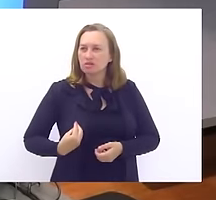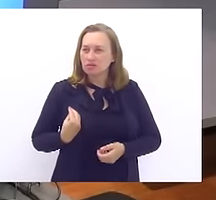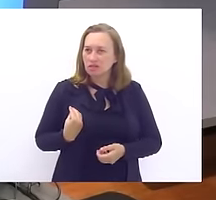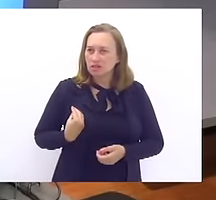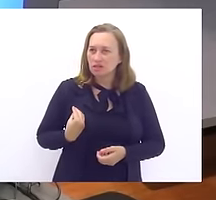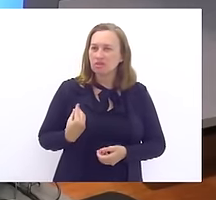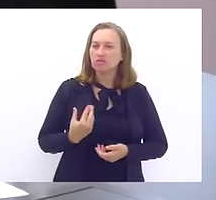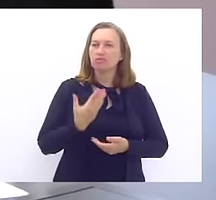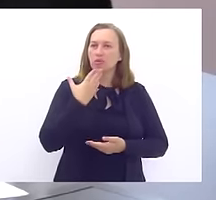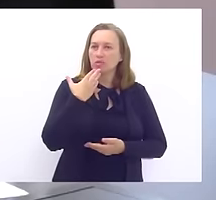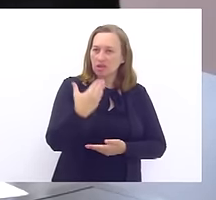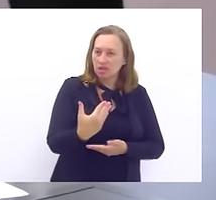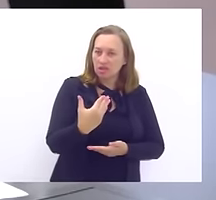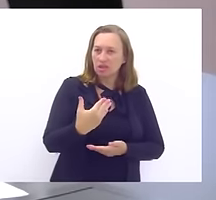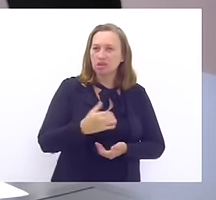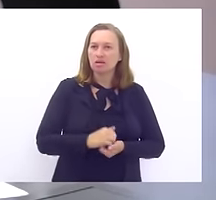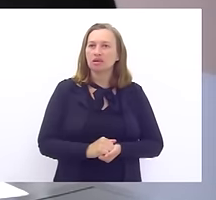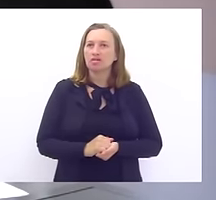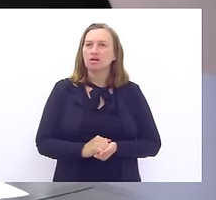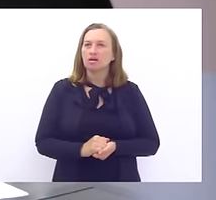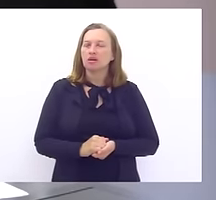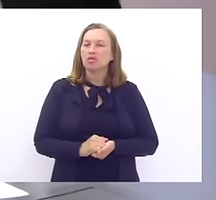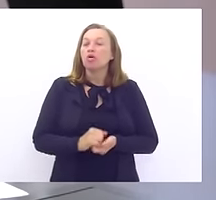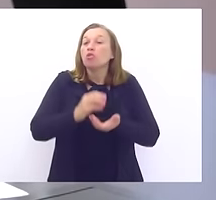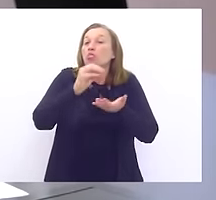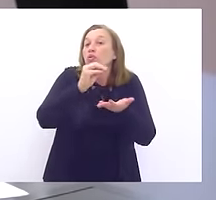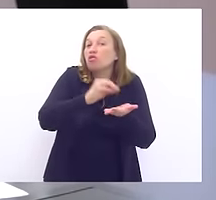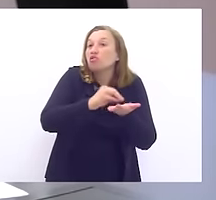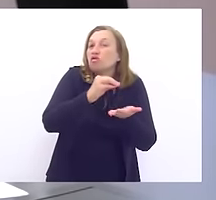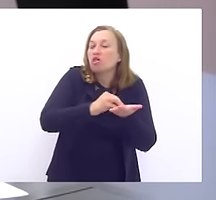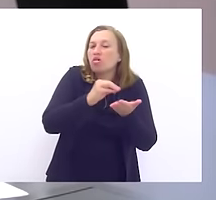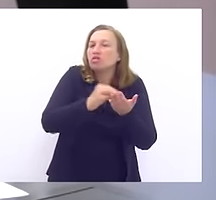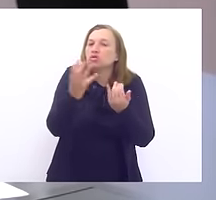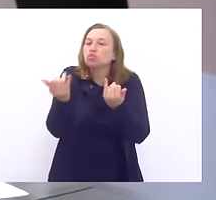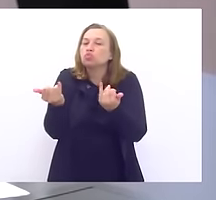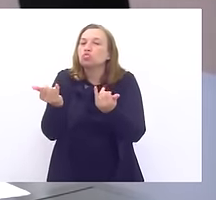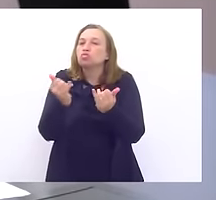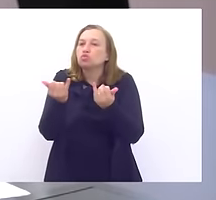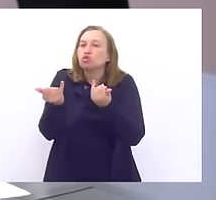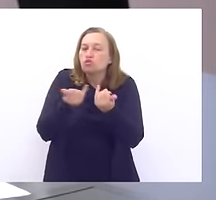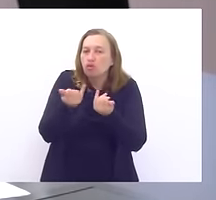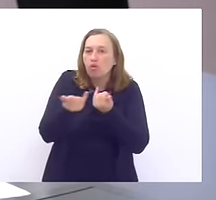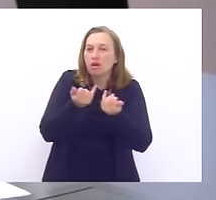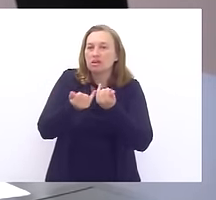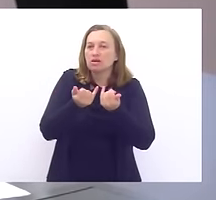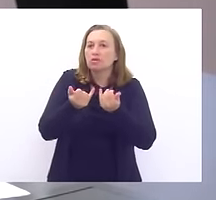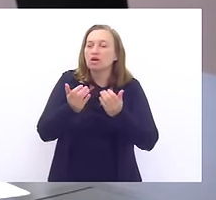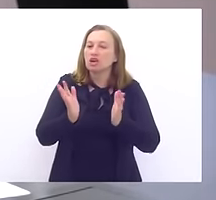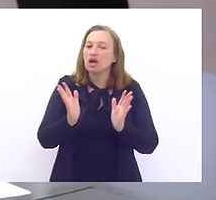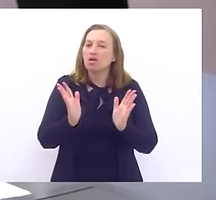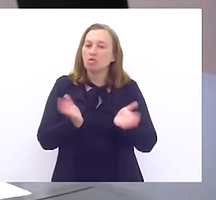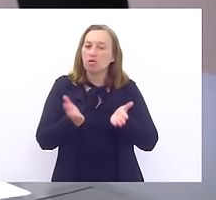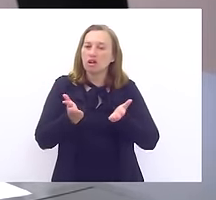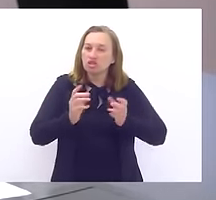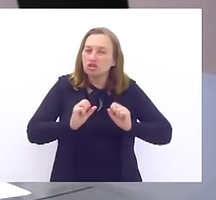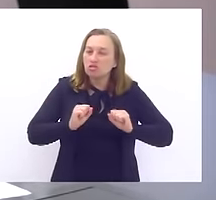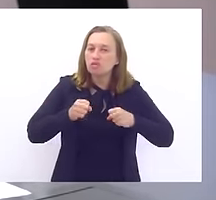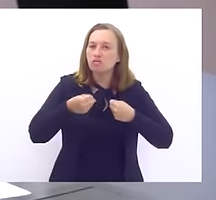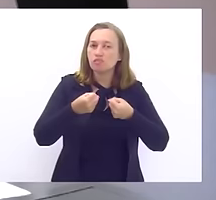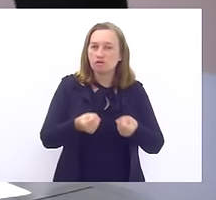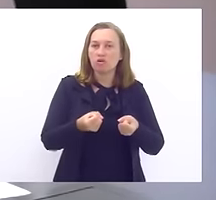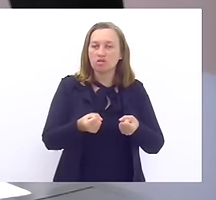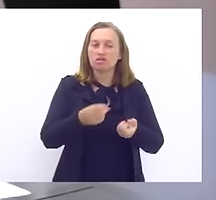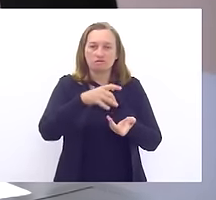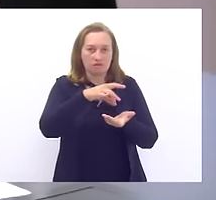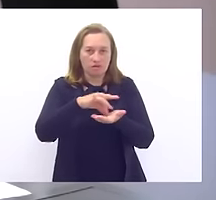requisitada pela ausência de dados e aí a gente traz mais fortalece reforça na verdade